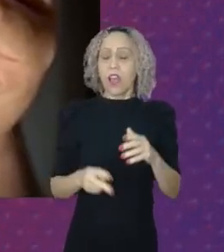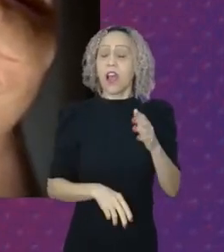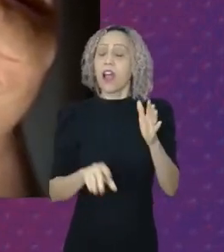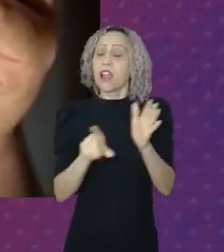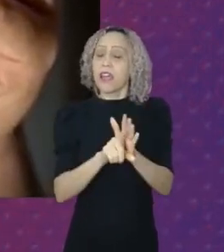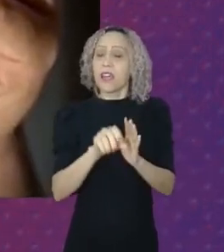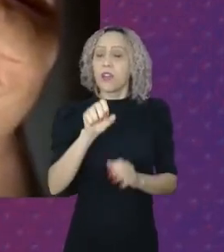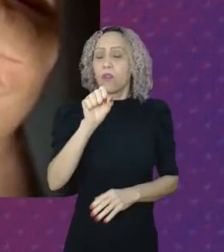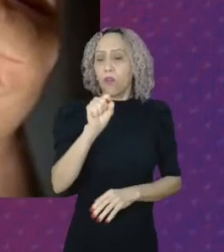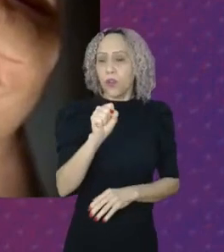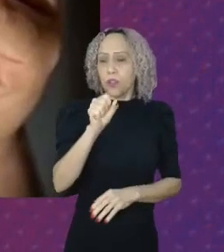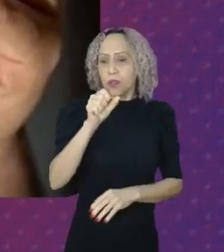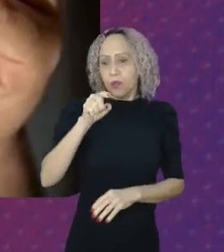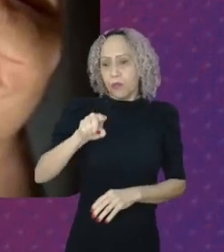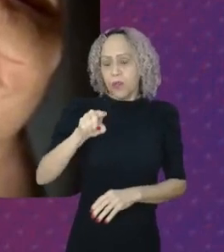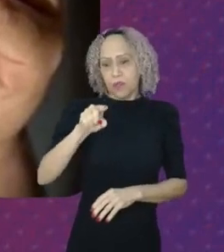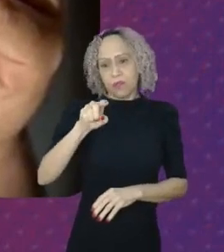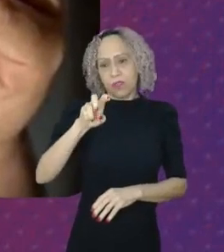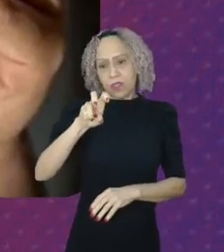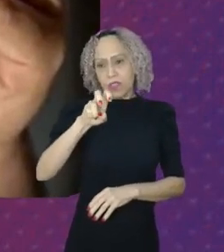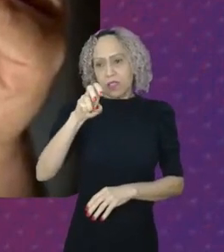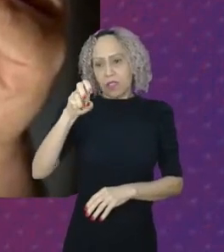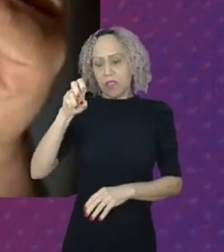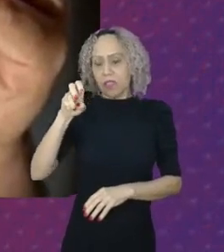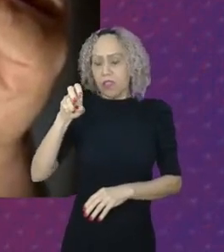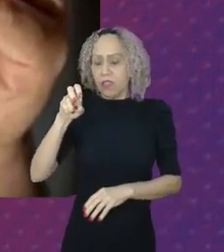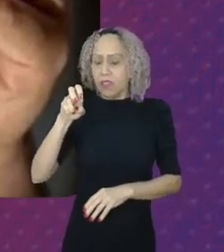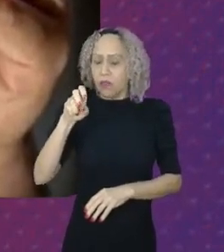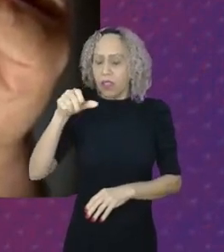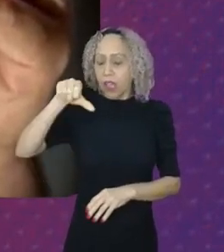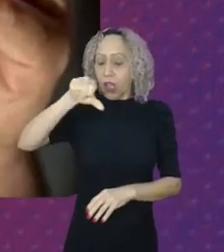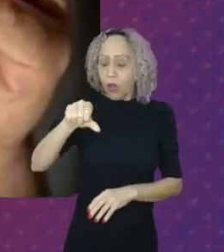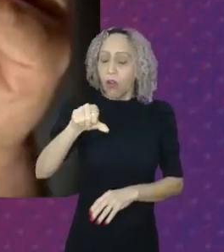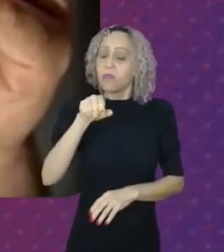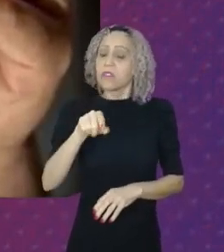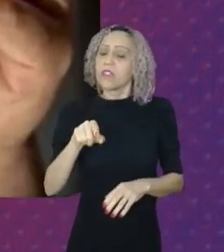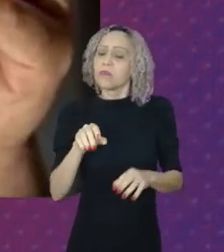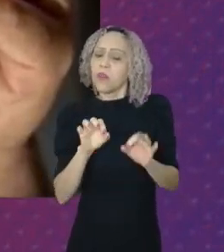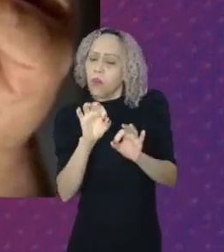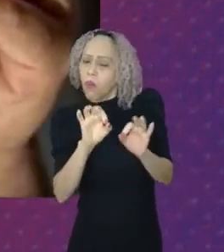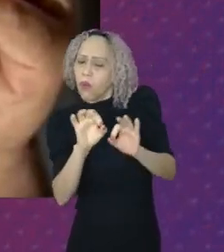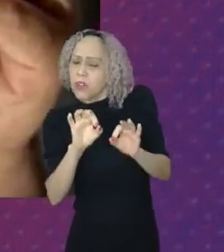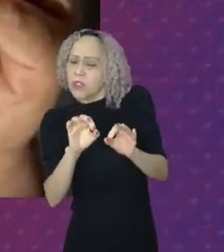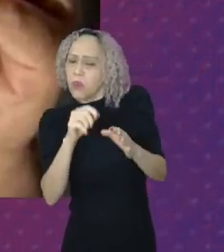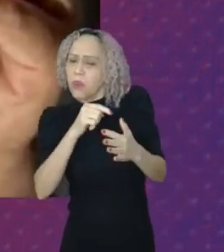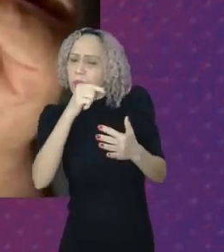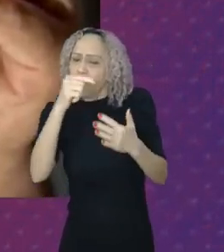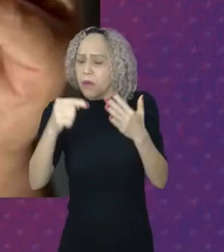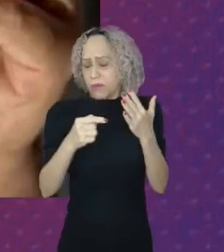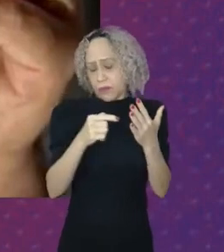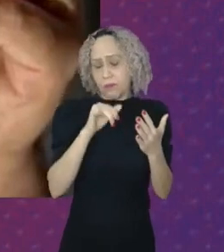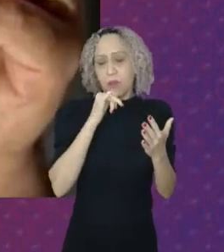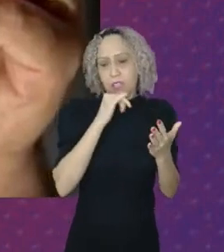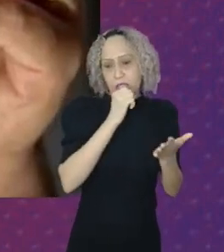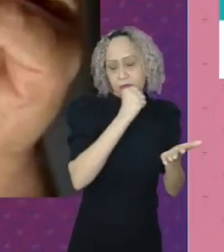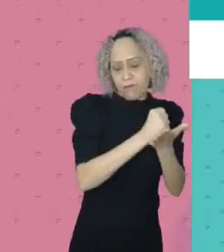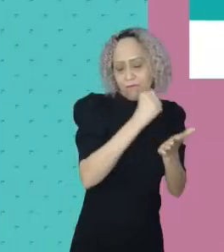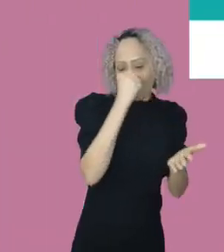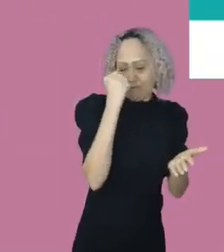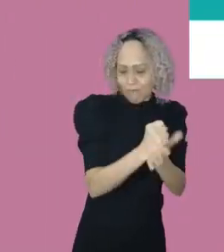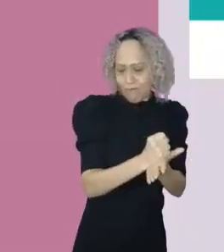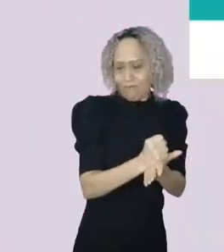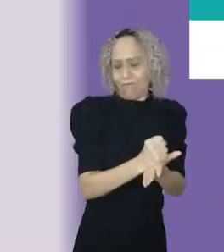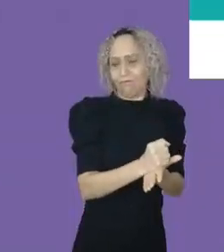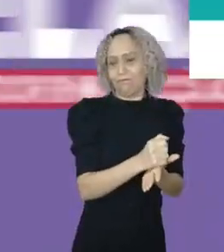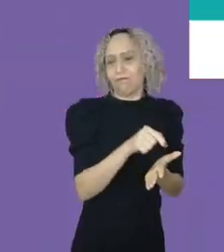5.859 regulamentou a profissão de empregado doméstico e formalizou alguns poucos direitos, como o contrato por meio da carteira de